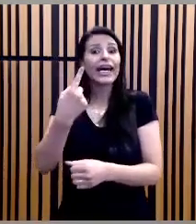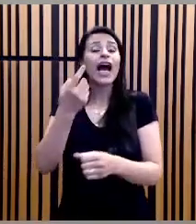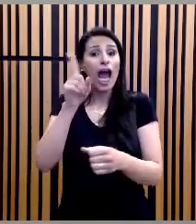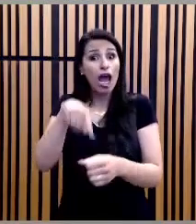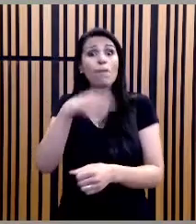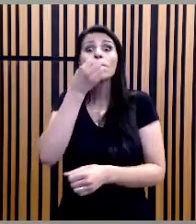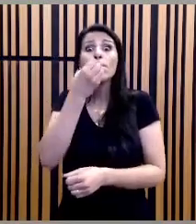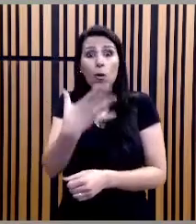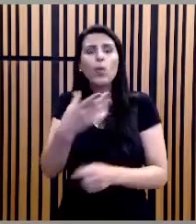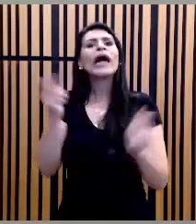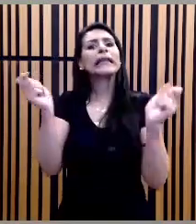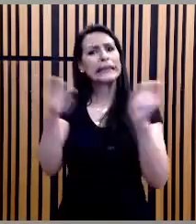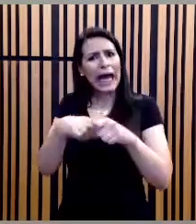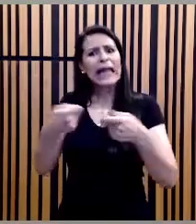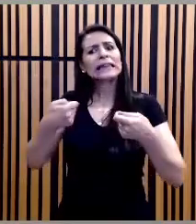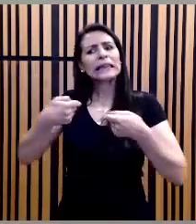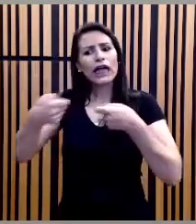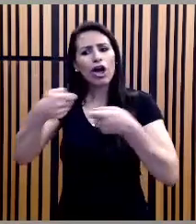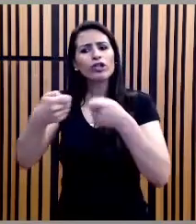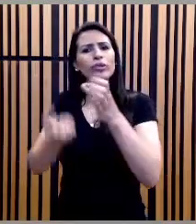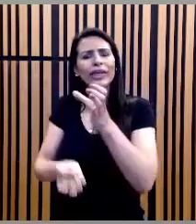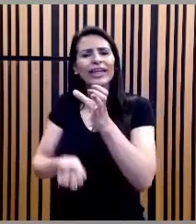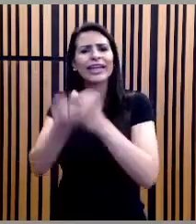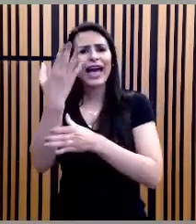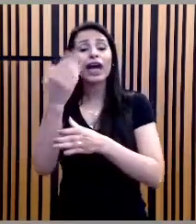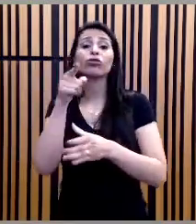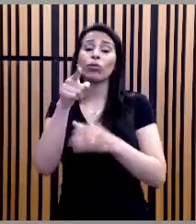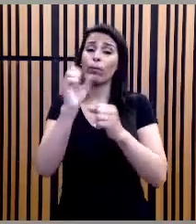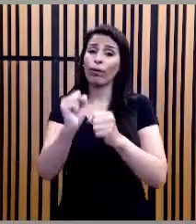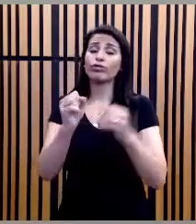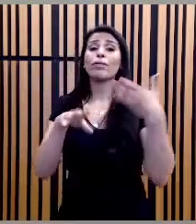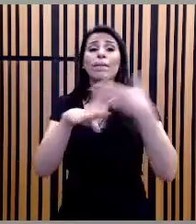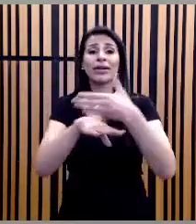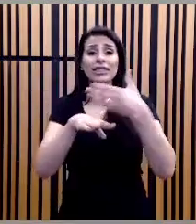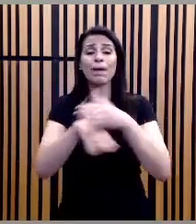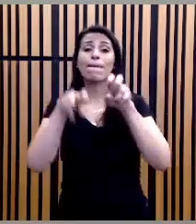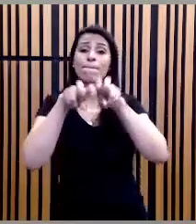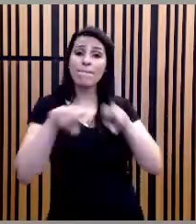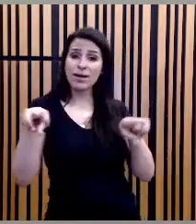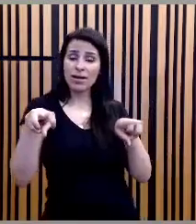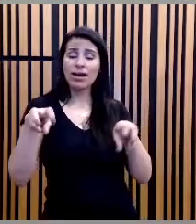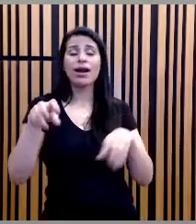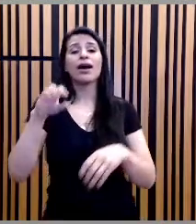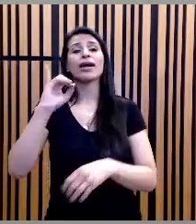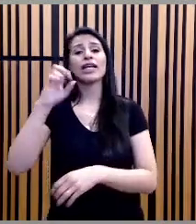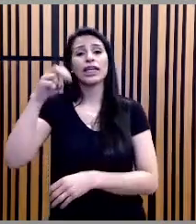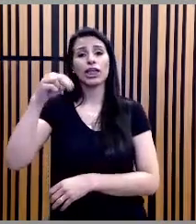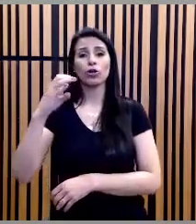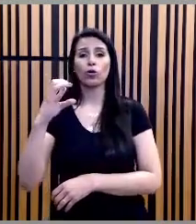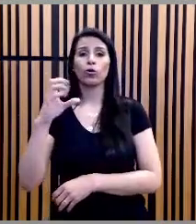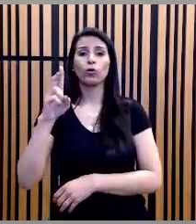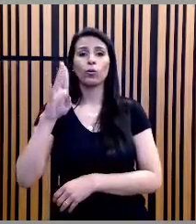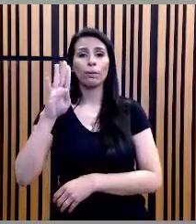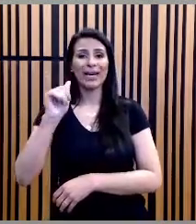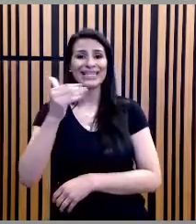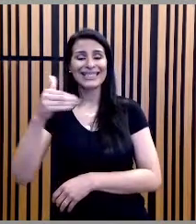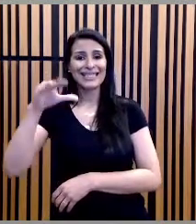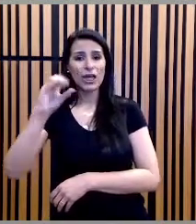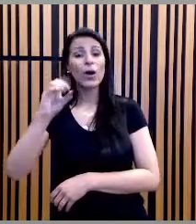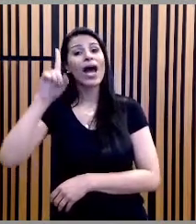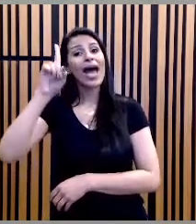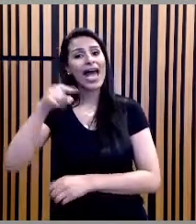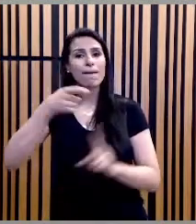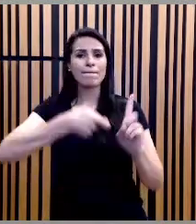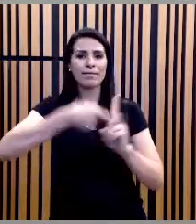colocar ela no mercado. Então, tu pode participar da nossa banca de incubação, que ela é mensal, toda